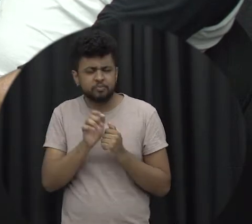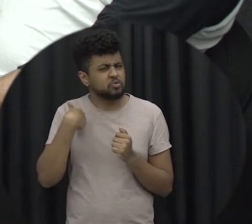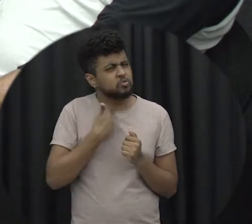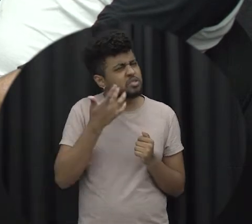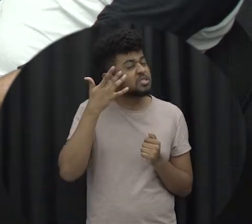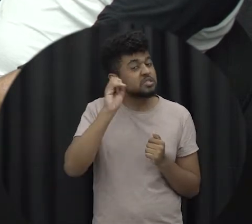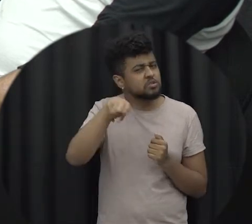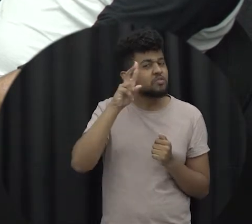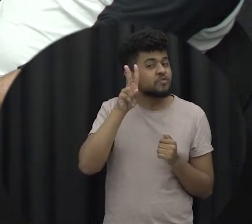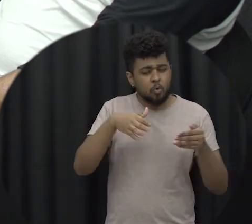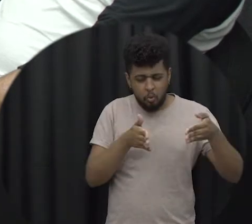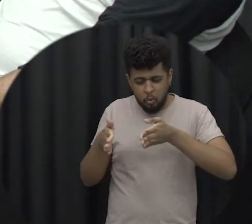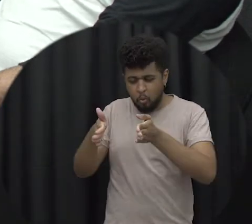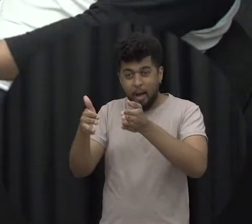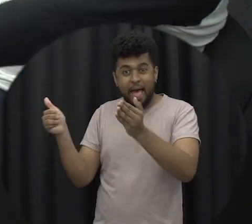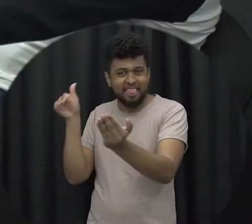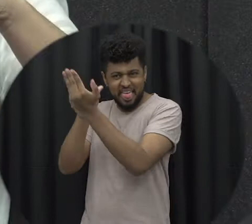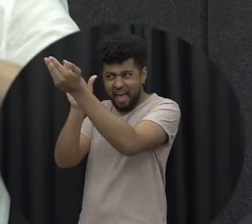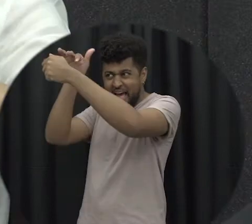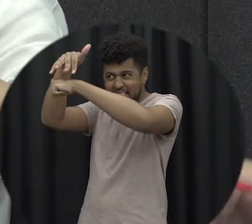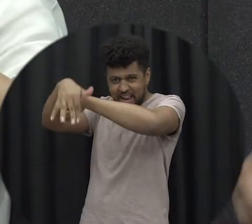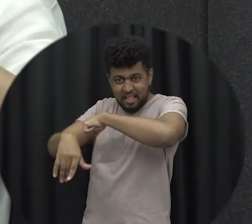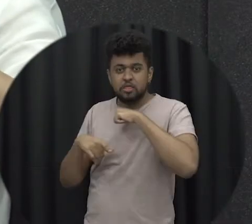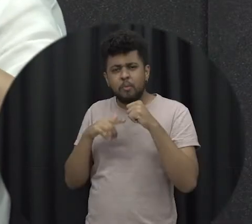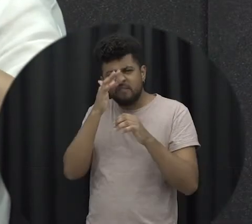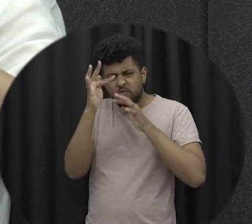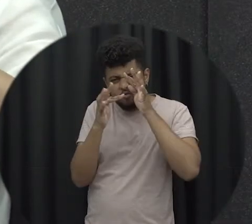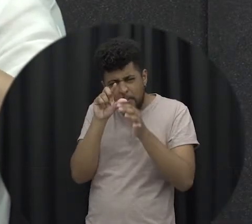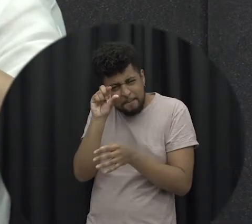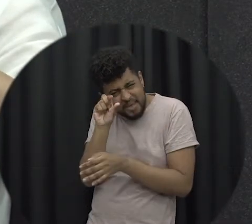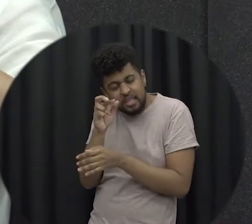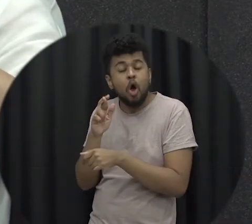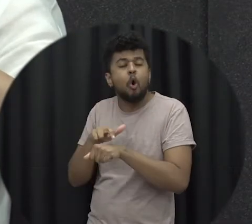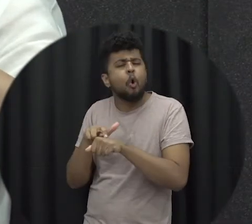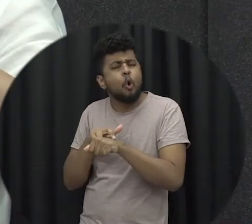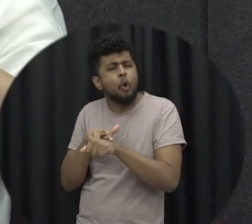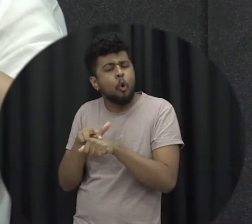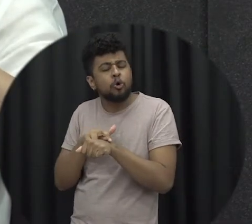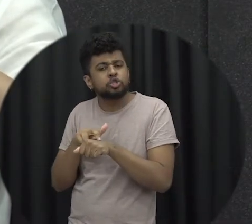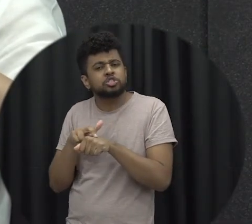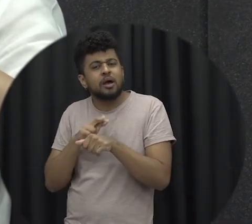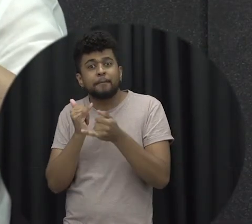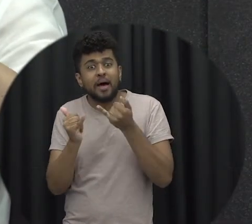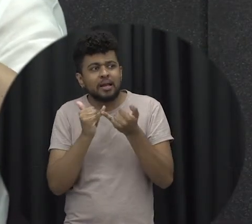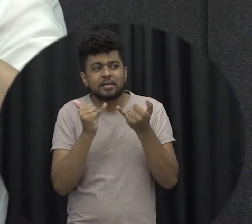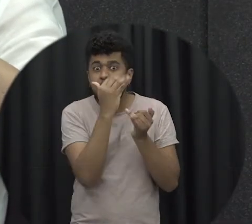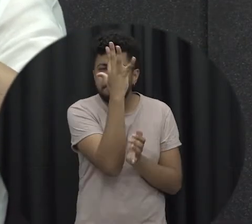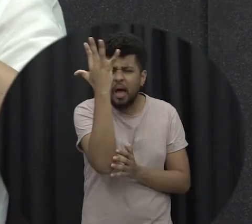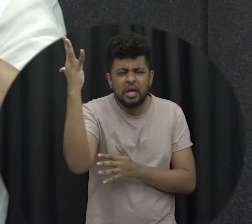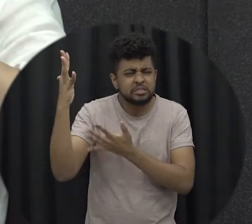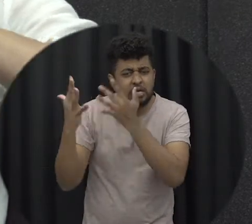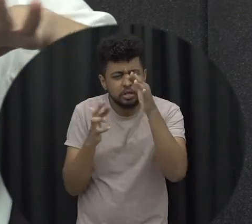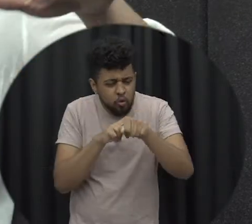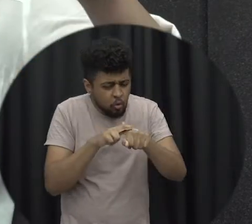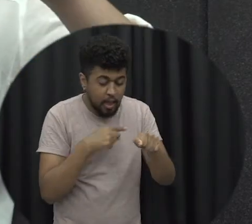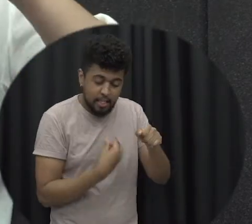assim, que vai para as cataratas, uma planta pequenininha, roxinha, bem conhecida de paisagismo.